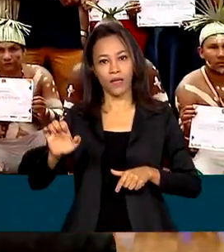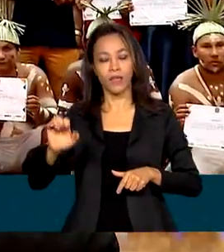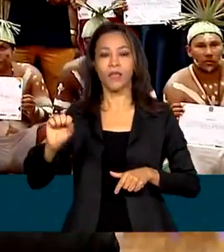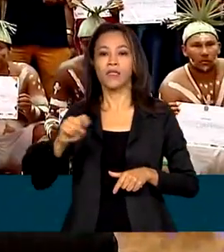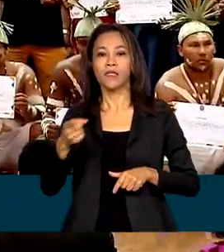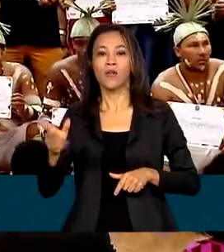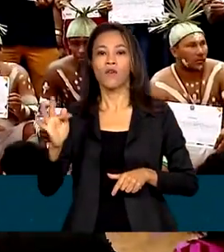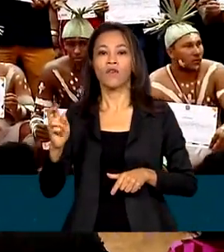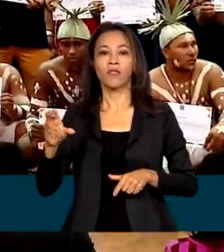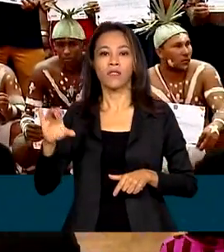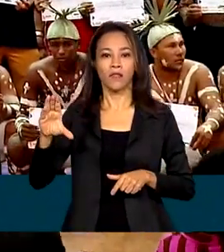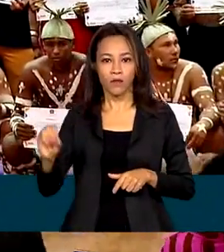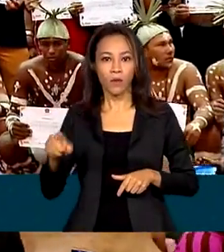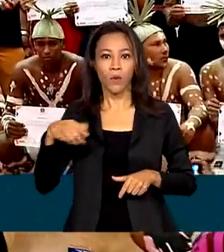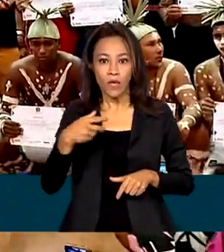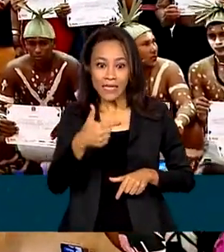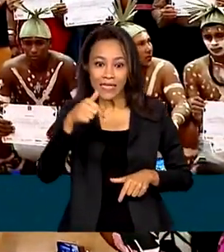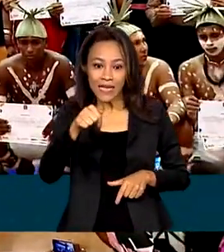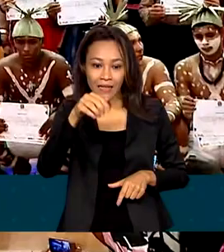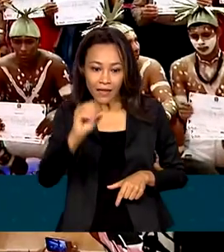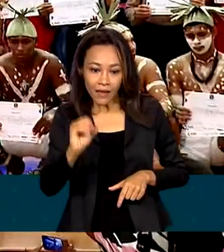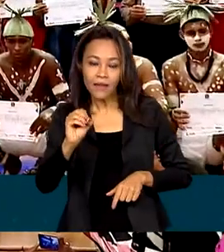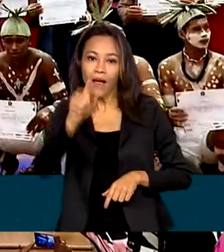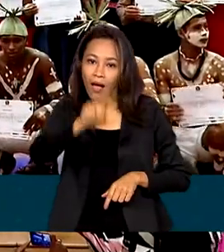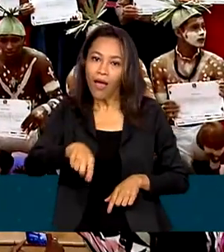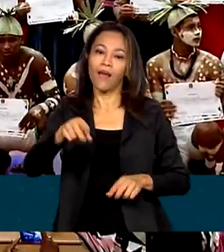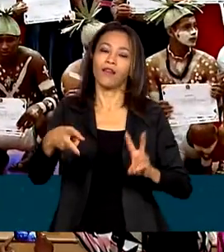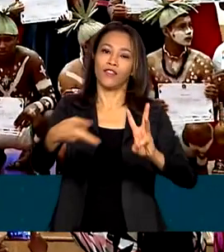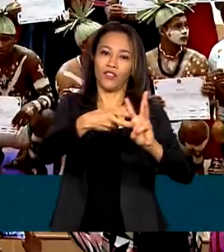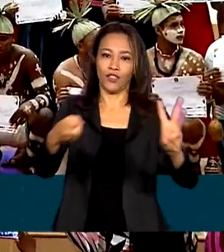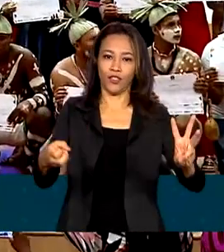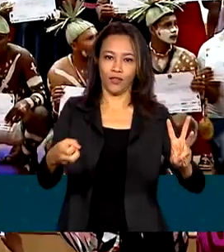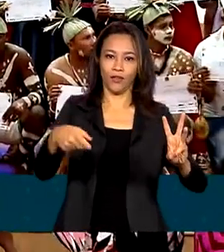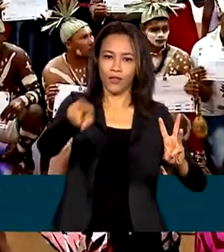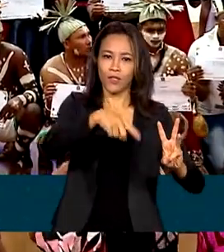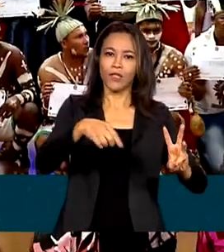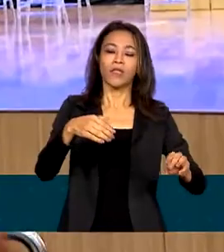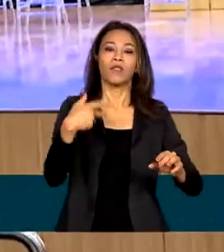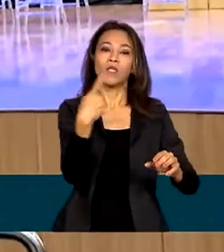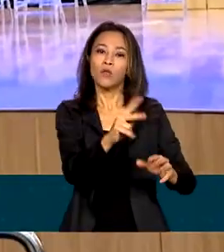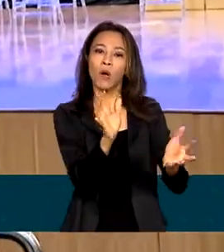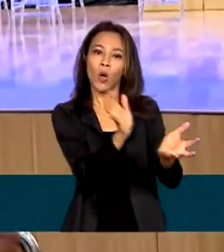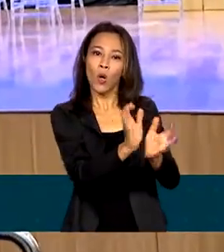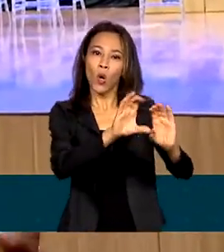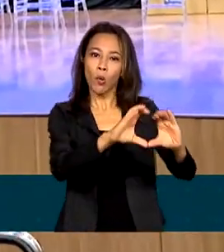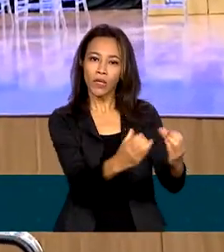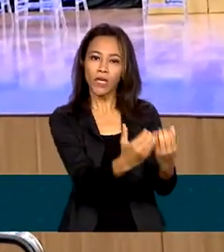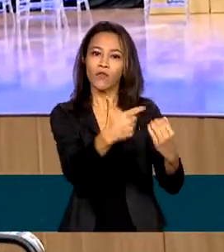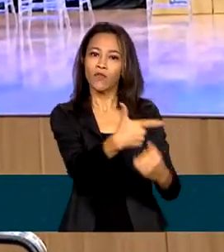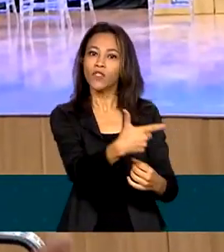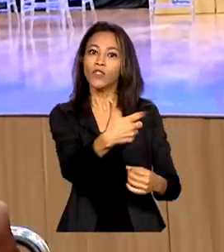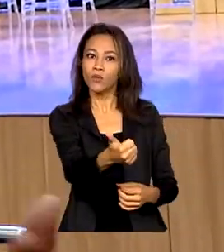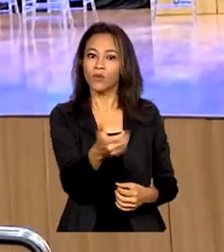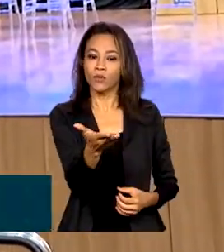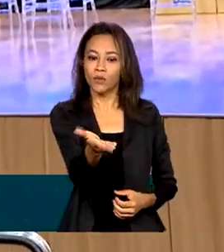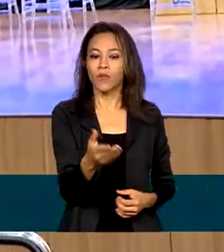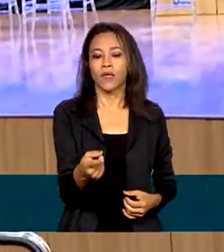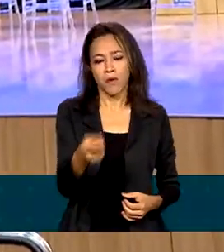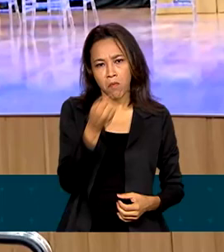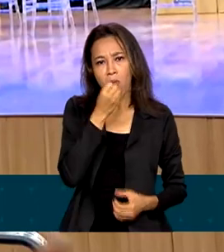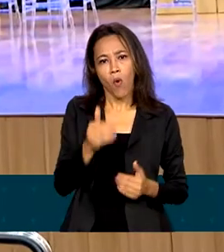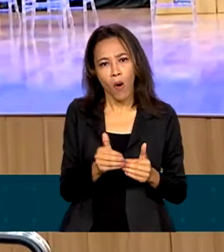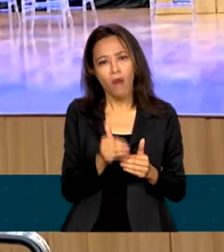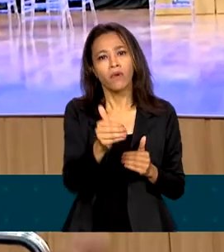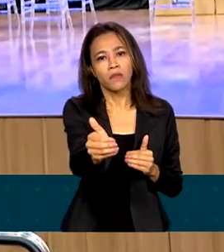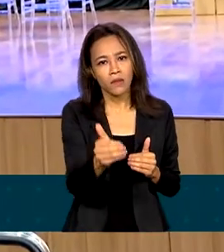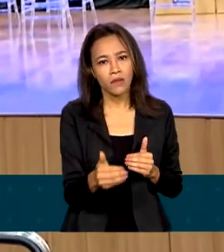são indígenas. Só na comunidade Atikunmã são 21 formandos. Para a gente é um grande avanço. Até então a gente